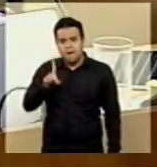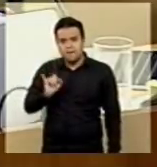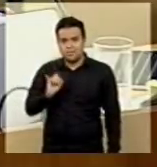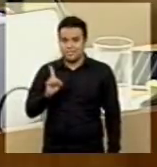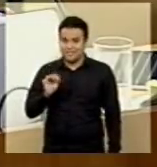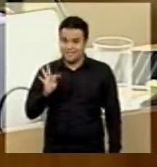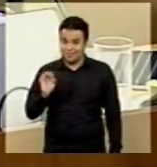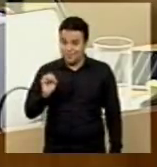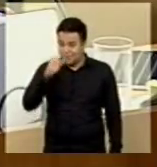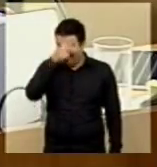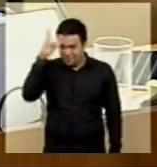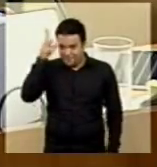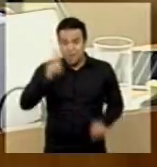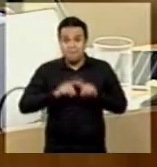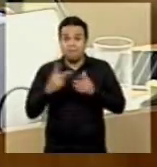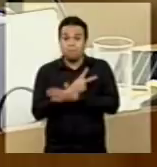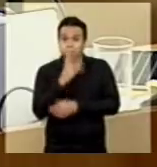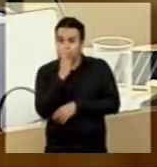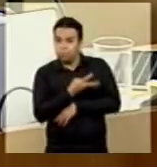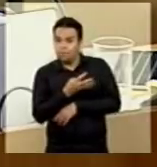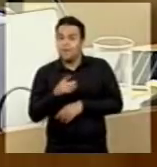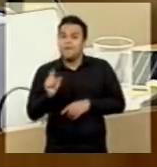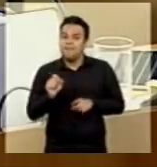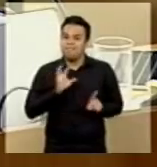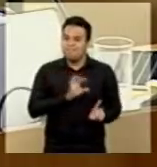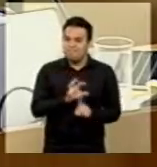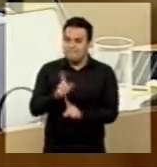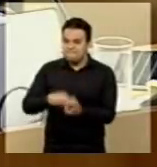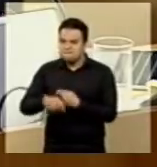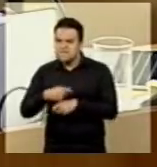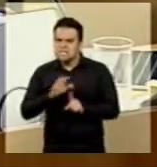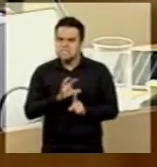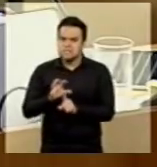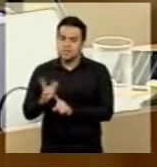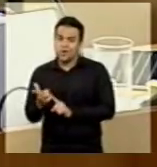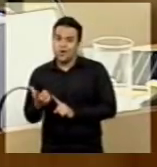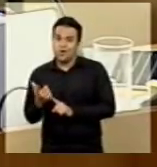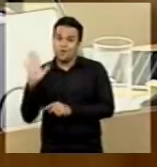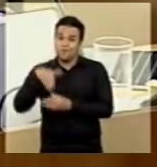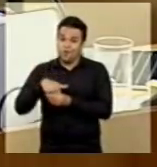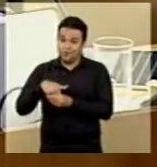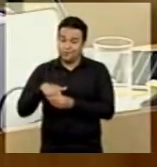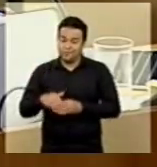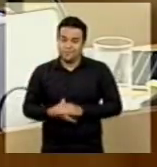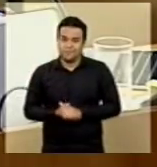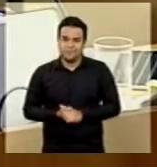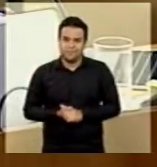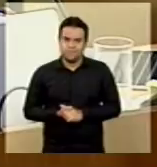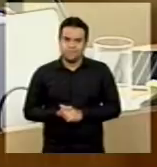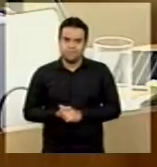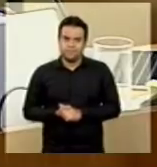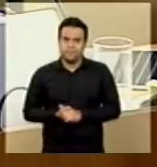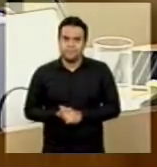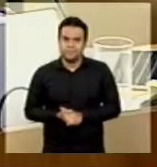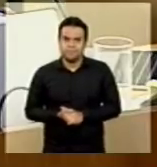Foi acusado de compra ilícita de voto. Portanto,